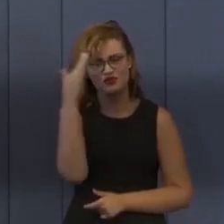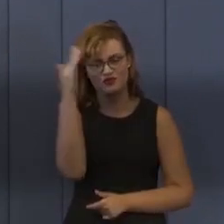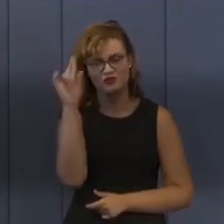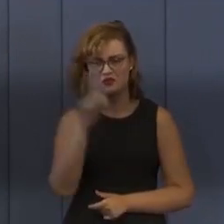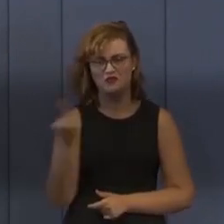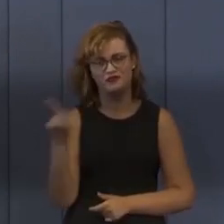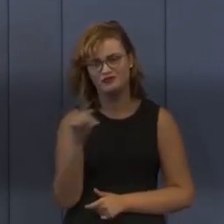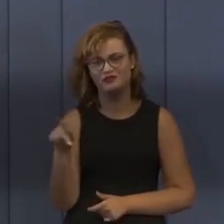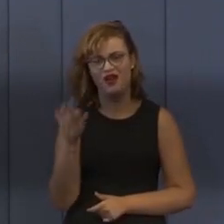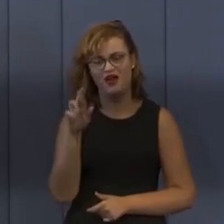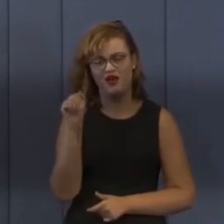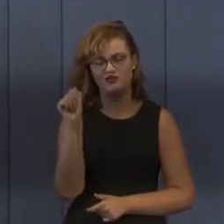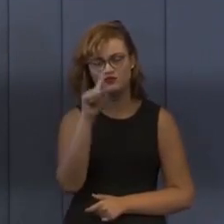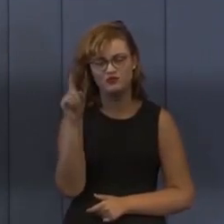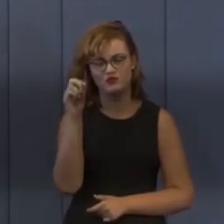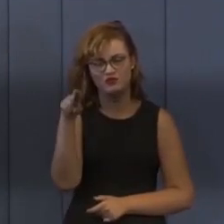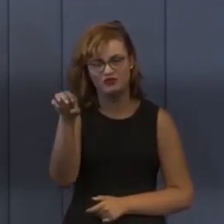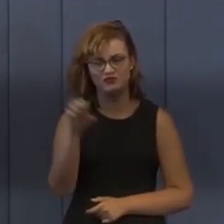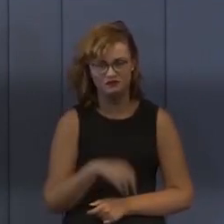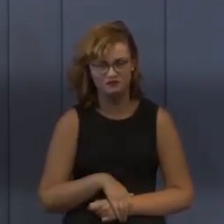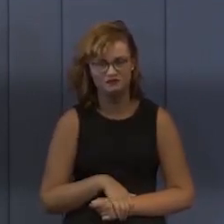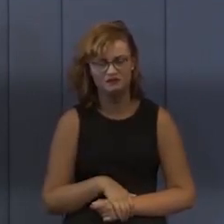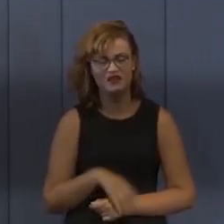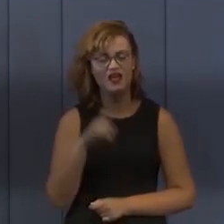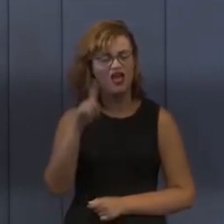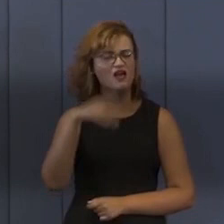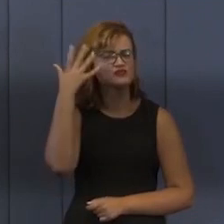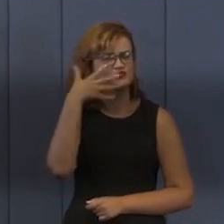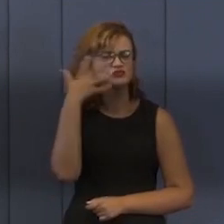é a tarefa filosófica de Oran Razzoni.